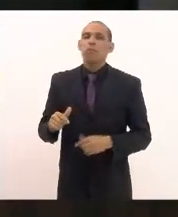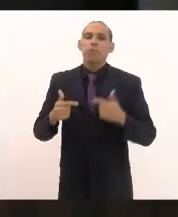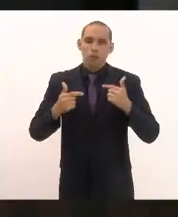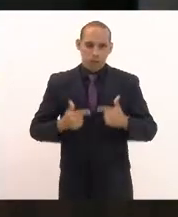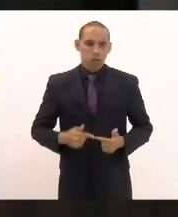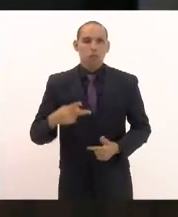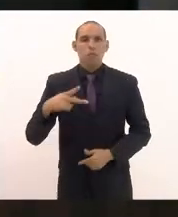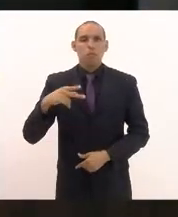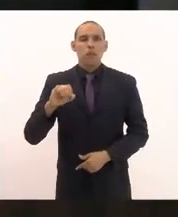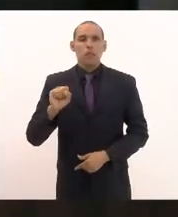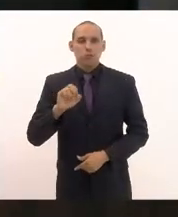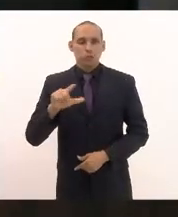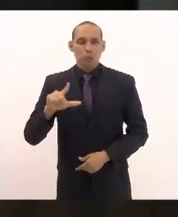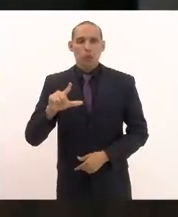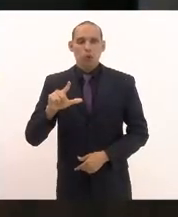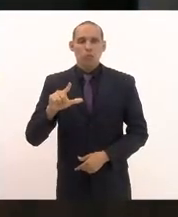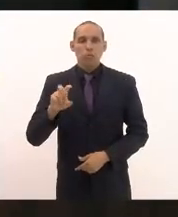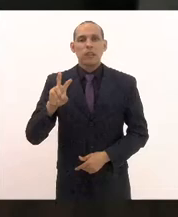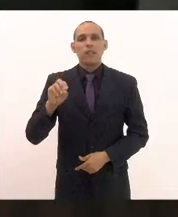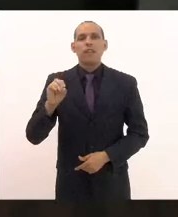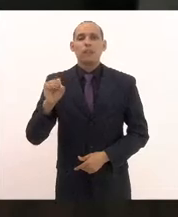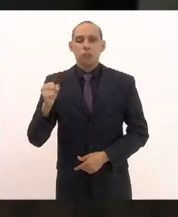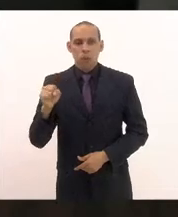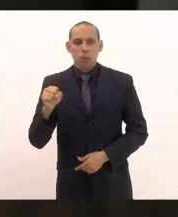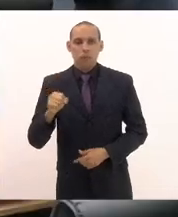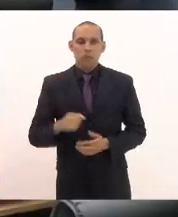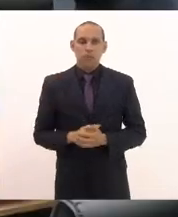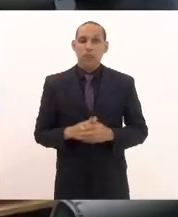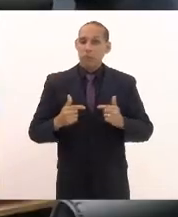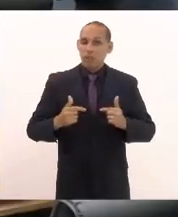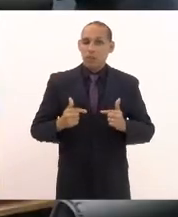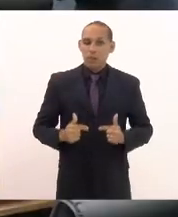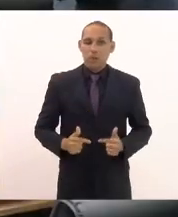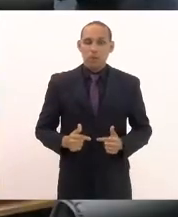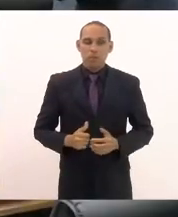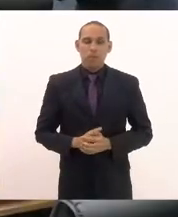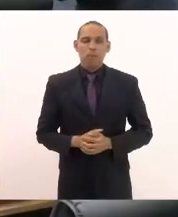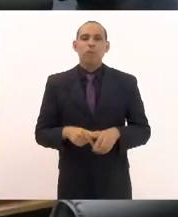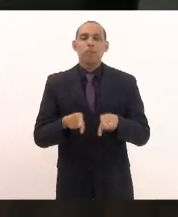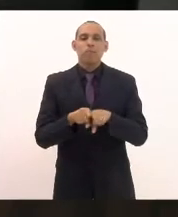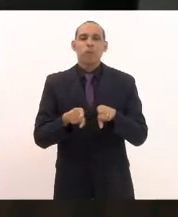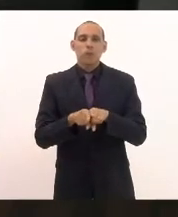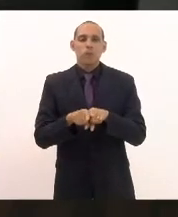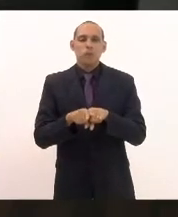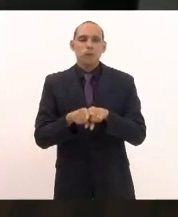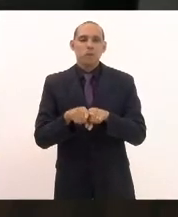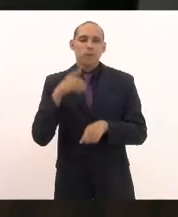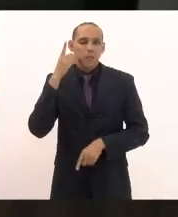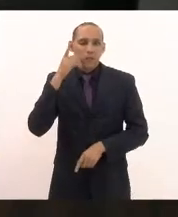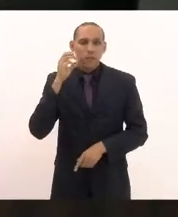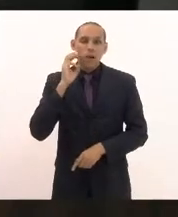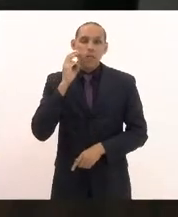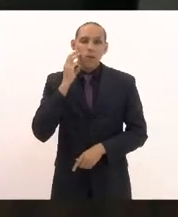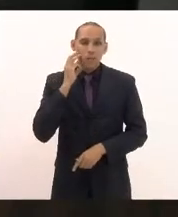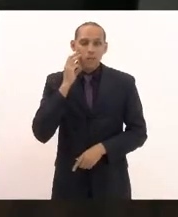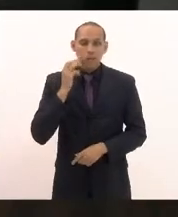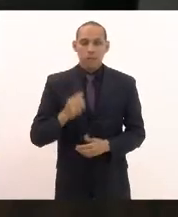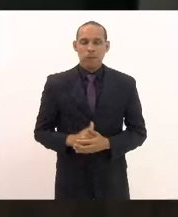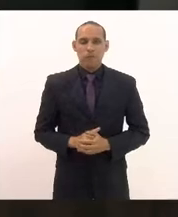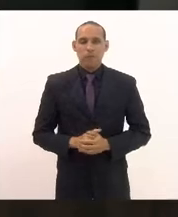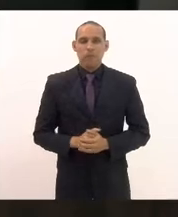PSOL no projeto 508. Abstenção, deputado Valdec Carneiro. Também abstenção, deputado Valdec